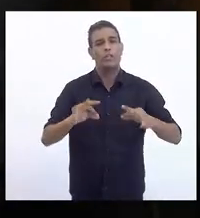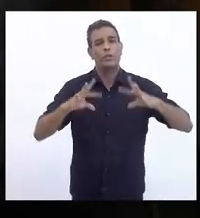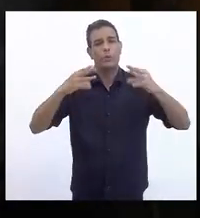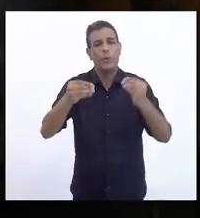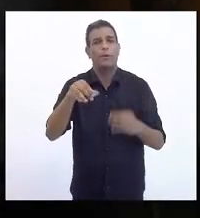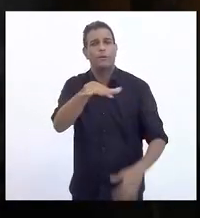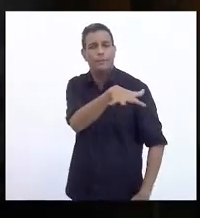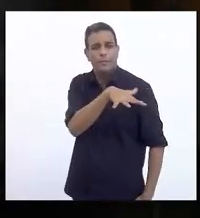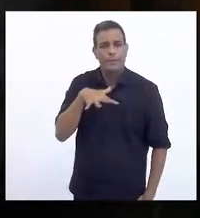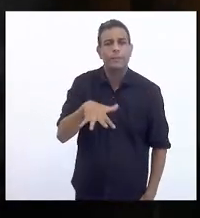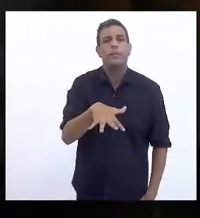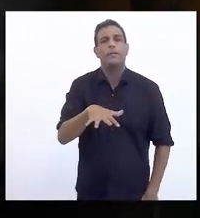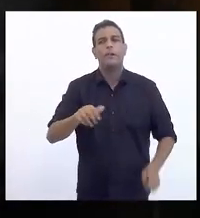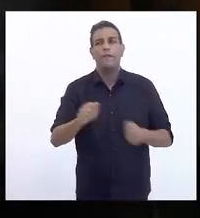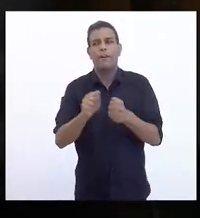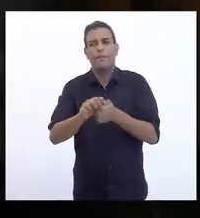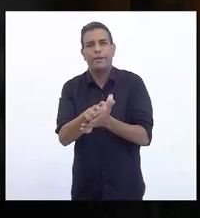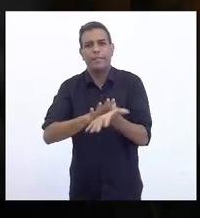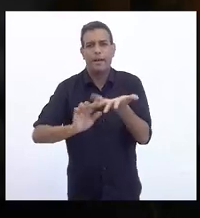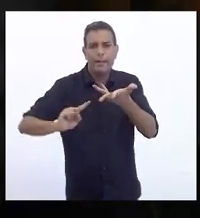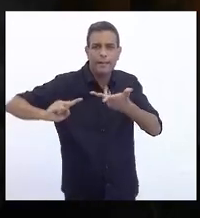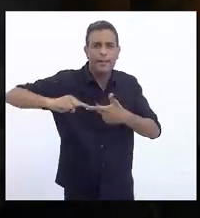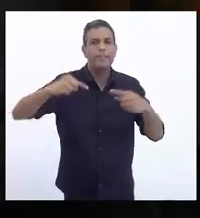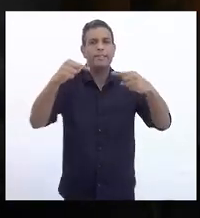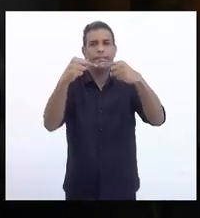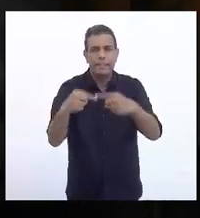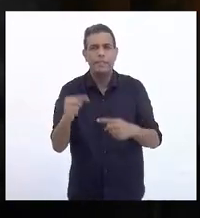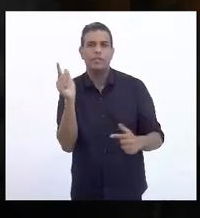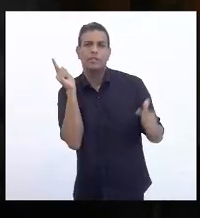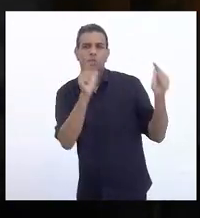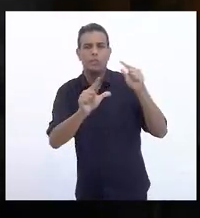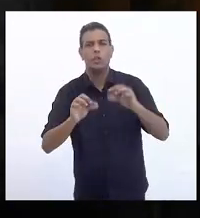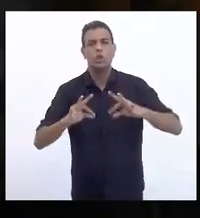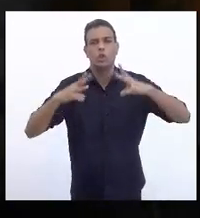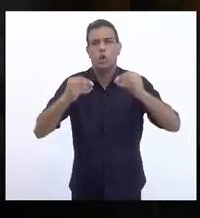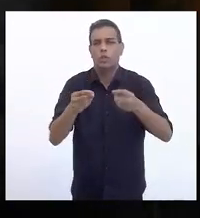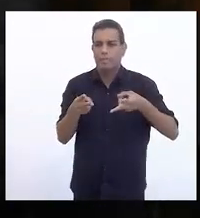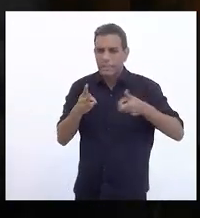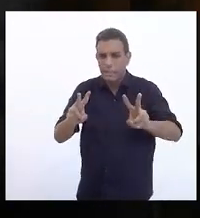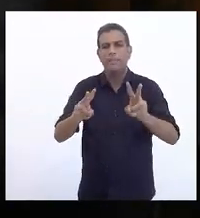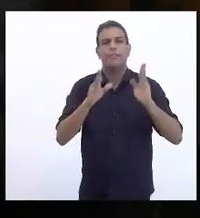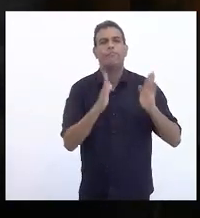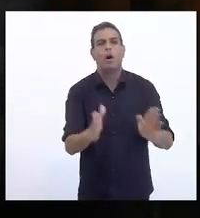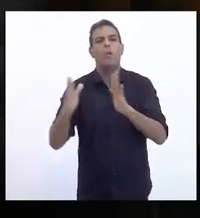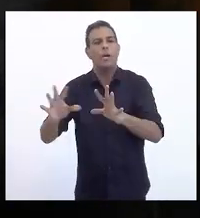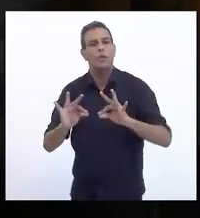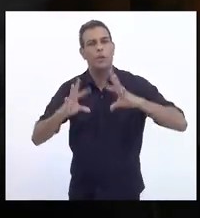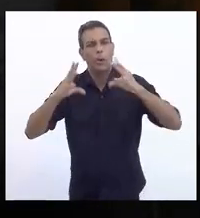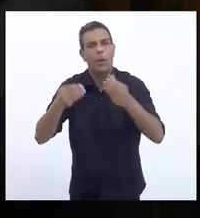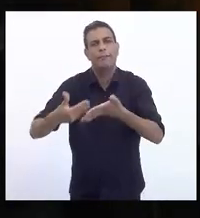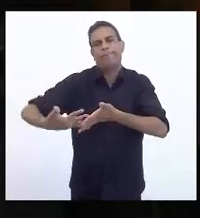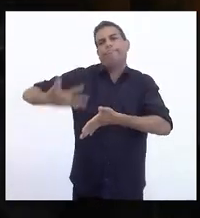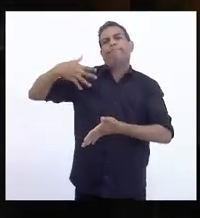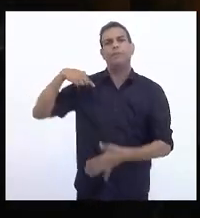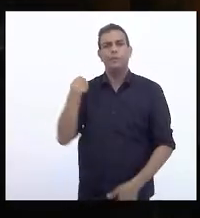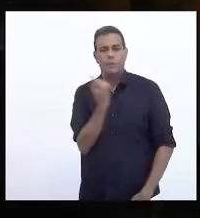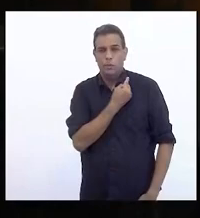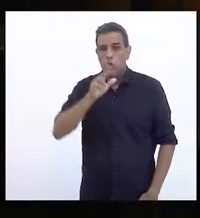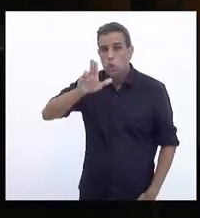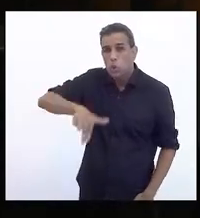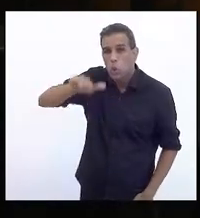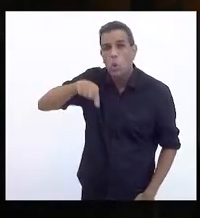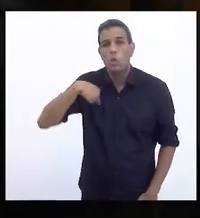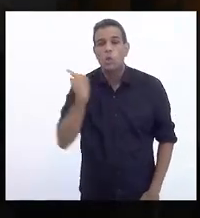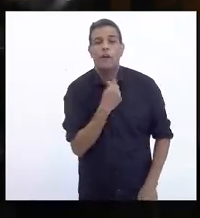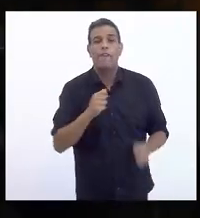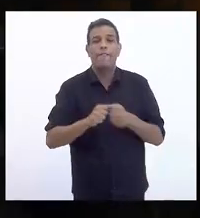o governador nunca fez nada e não foi o único, não. Nisso, ele segue a sequência de todos os seus antecessores. Nunca fizeram nada